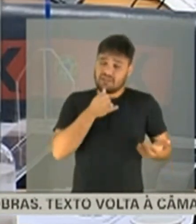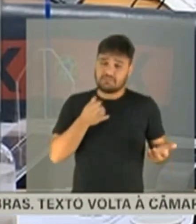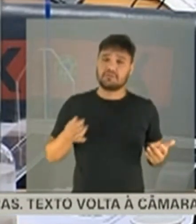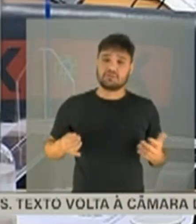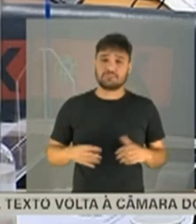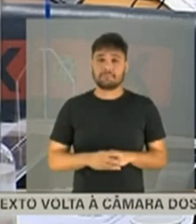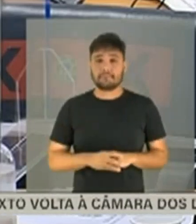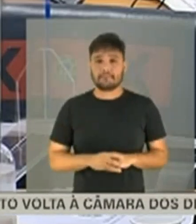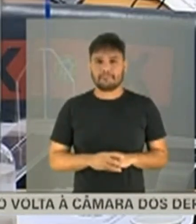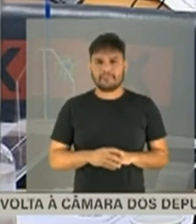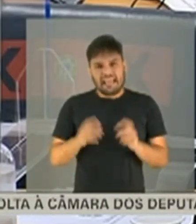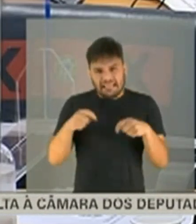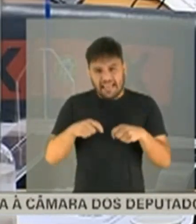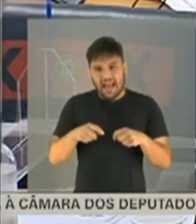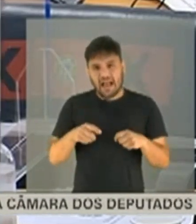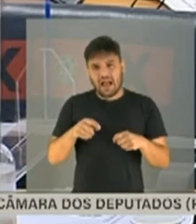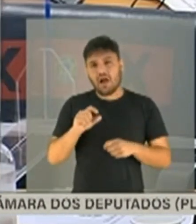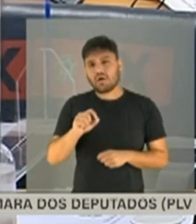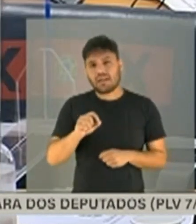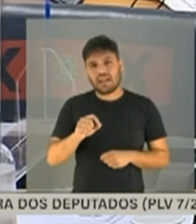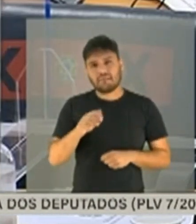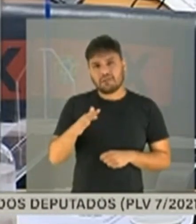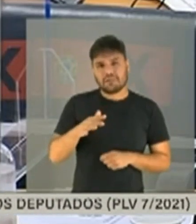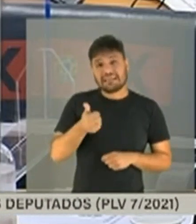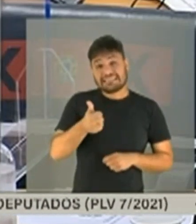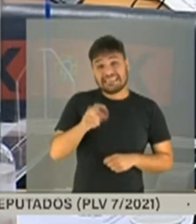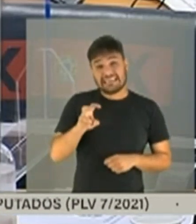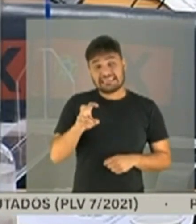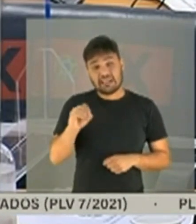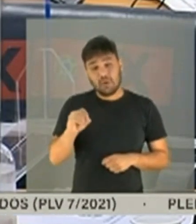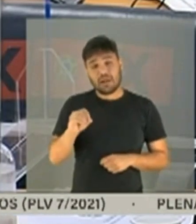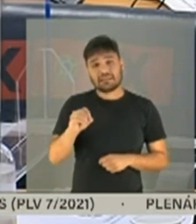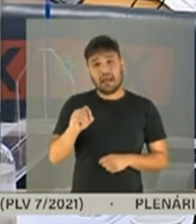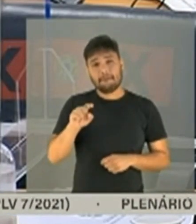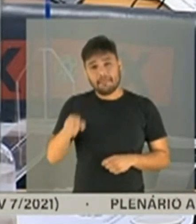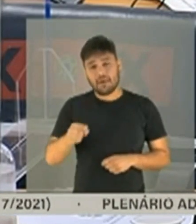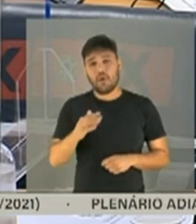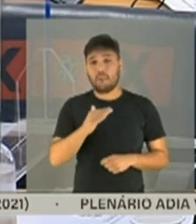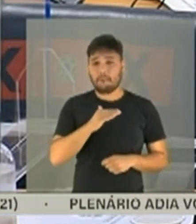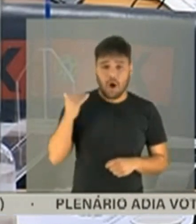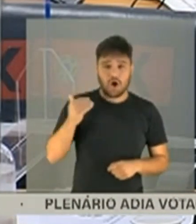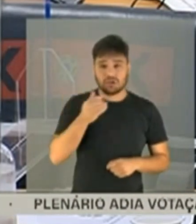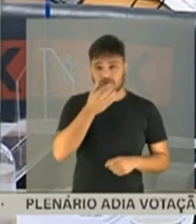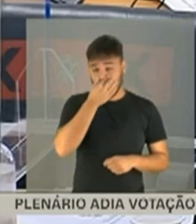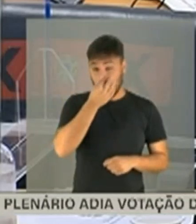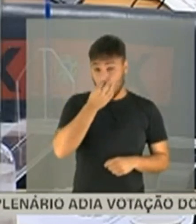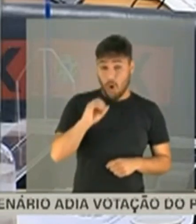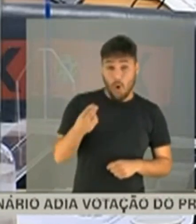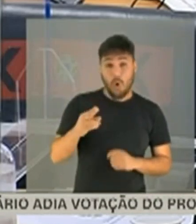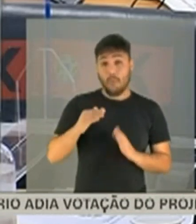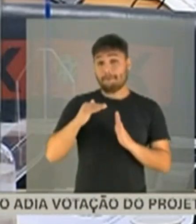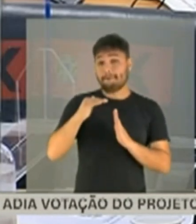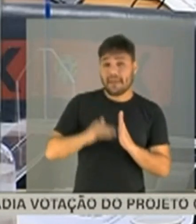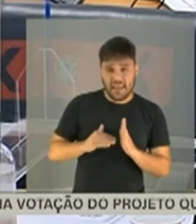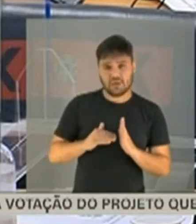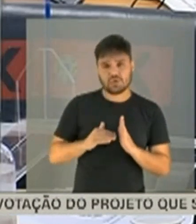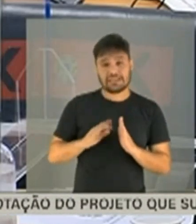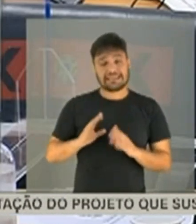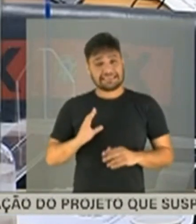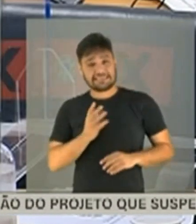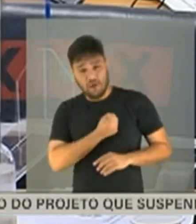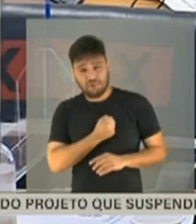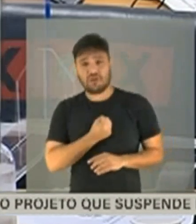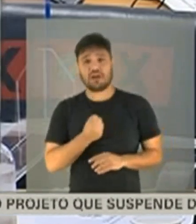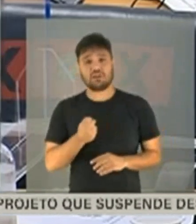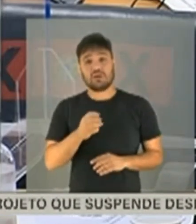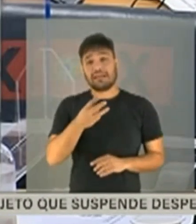infelizmente, poderíamos ter tido cerca de 150 mil mortes, ou talvez menos, salvando